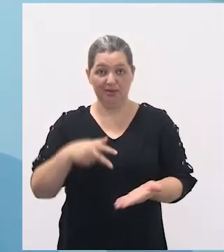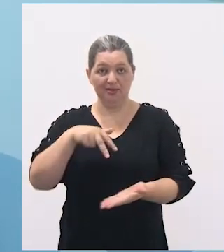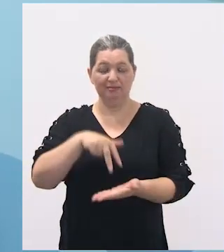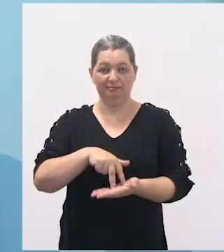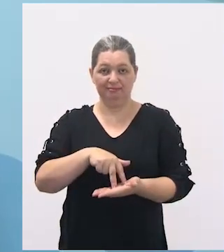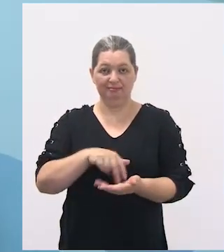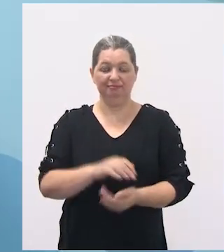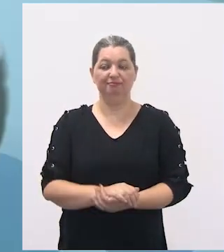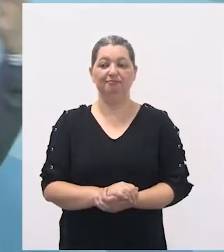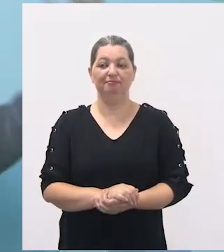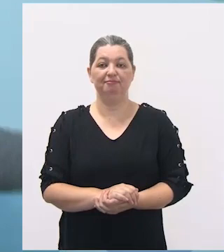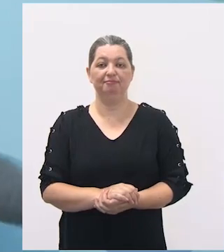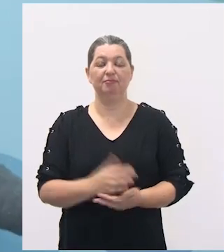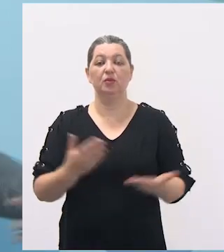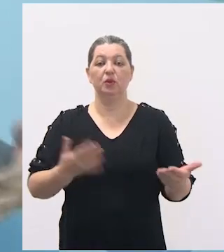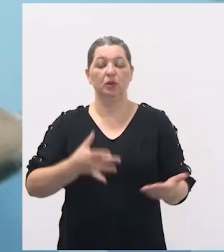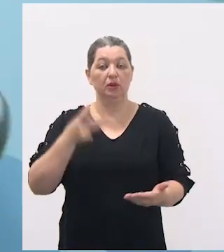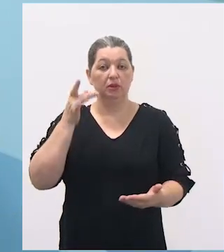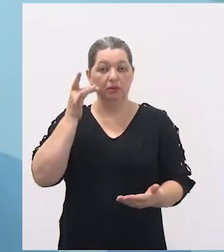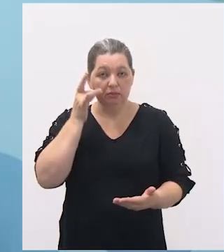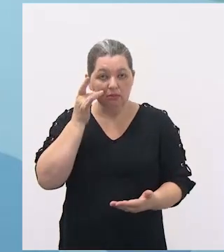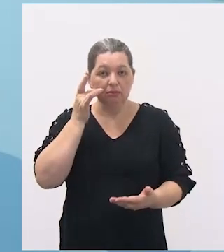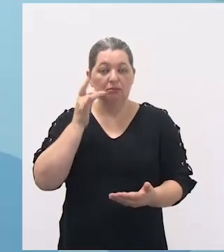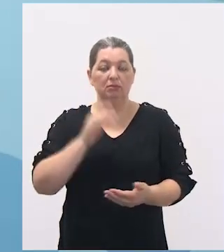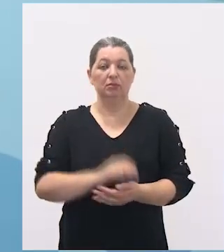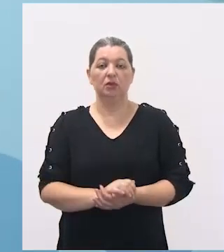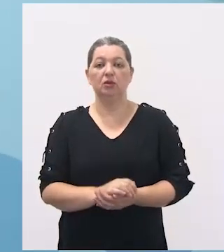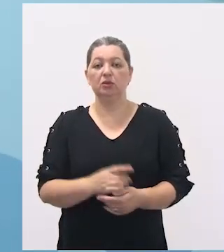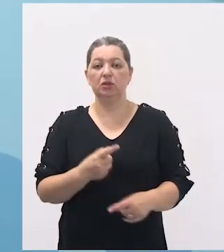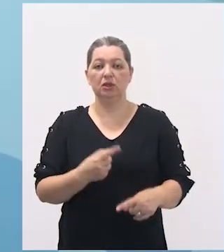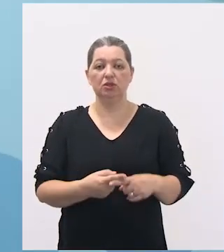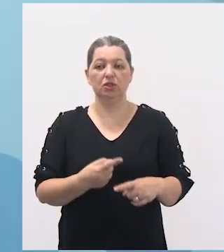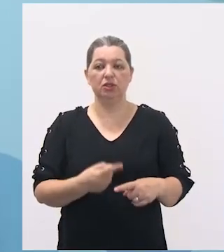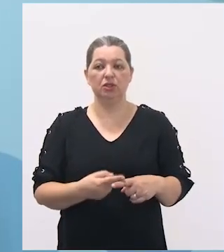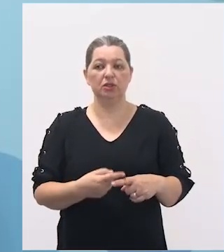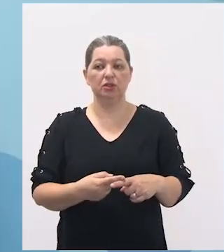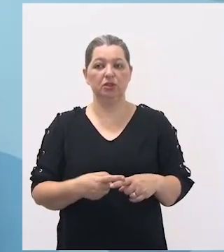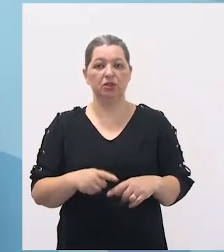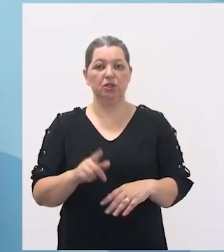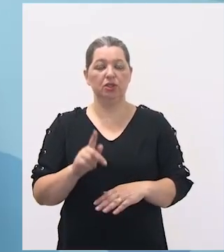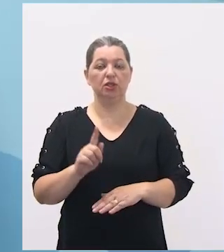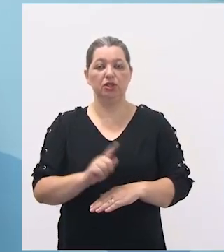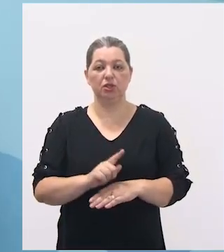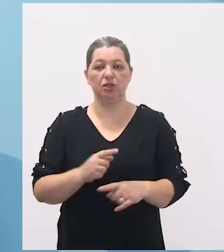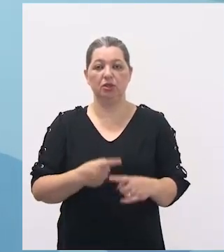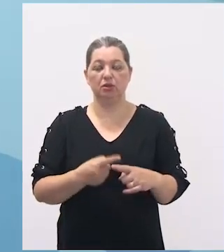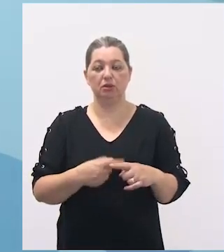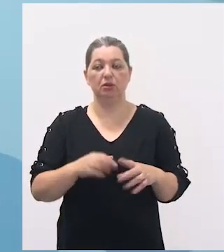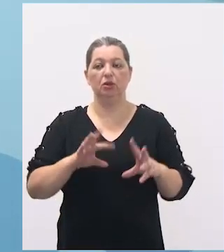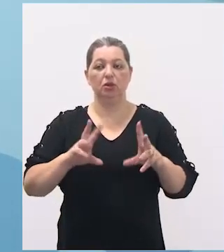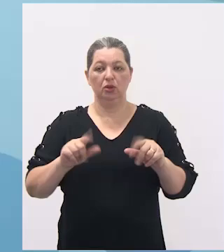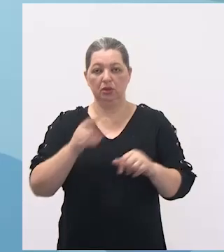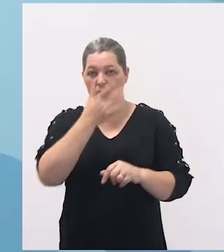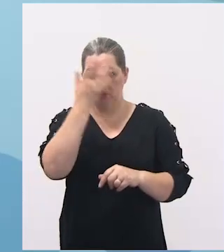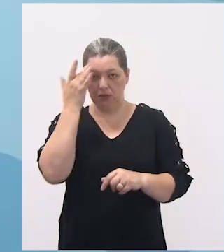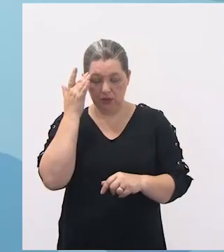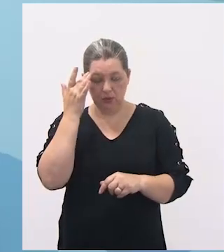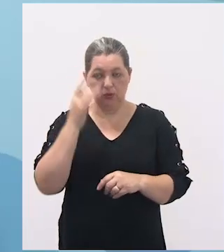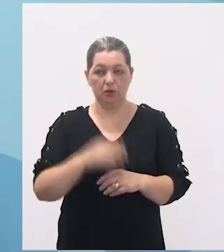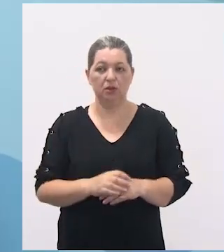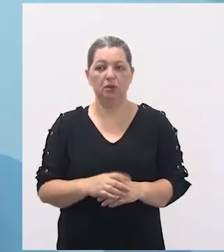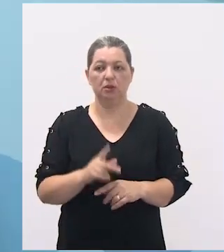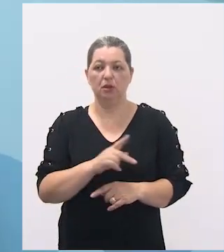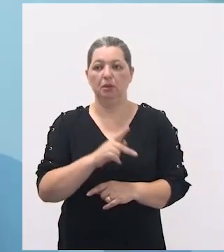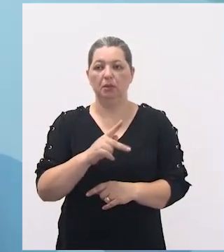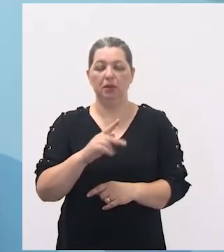vivo para os nossos dirigentes, supervisores de ensino, diretores de núcleo pedagógico, né, todo o núcleo pedagógico, os